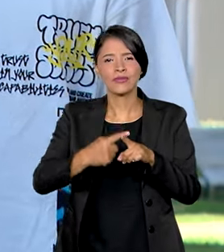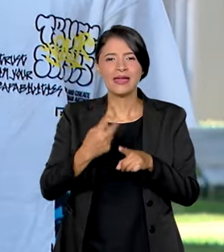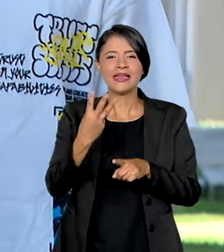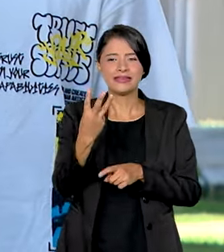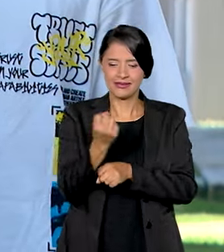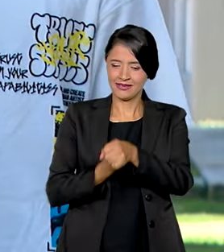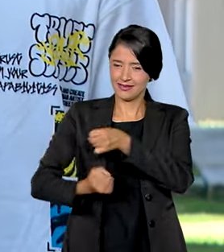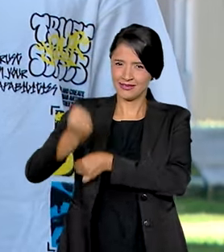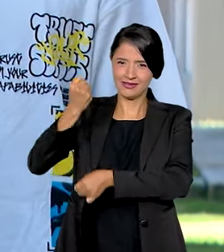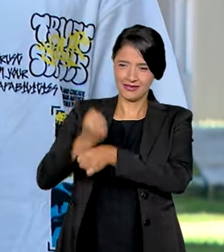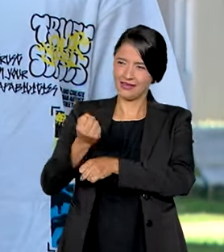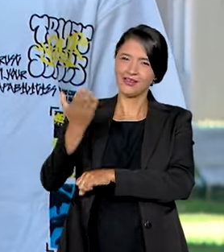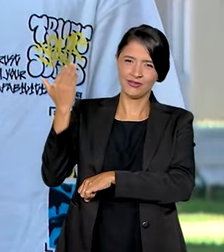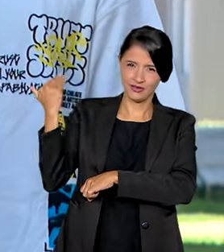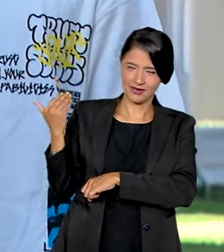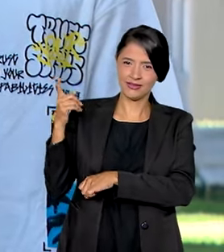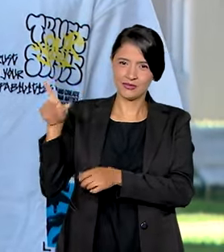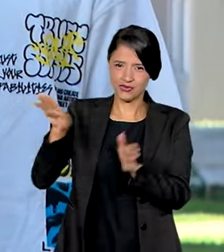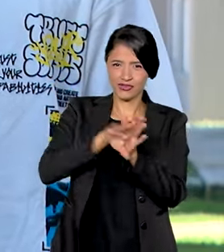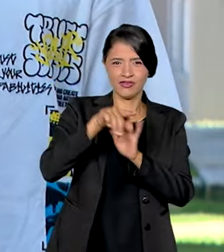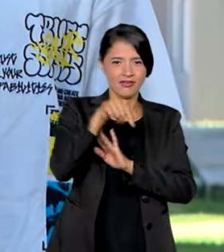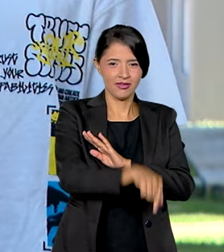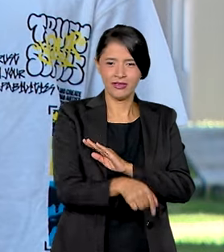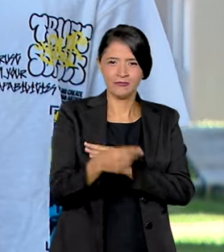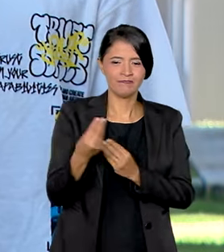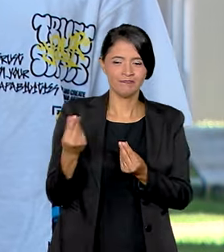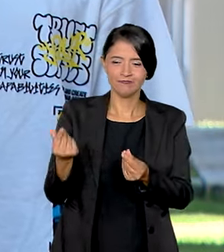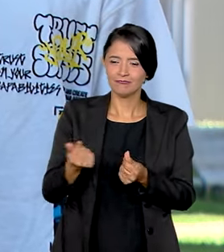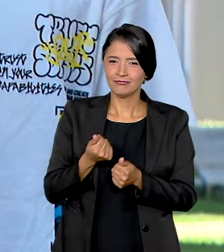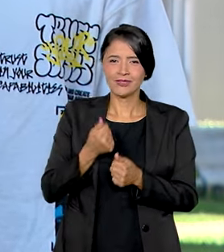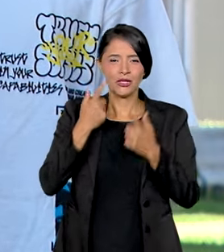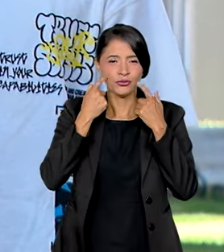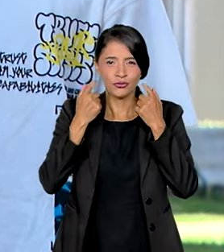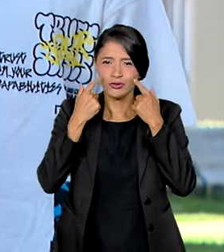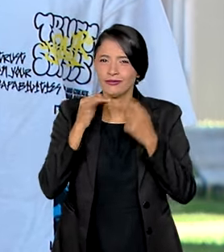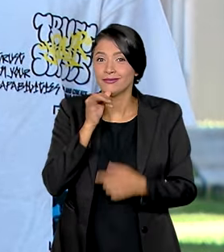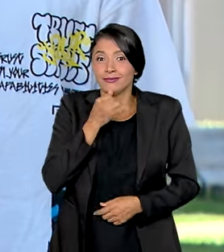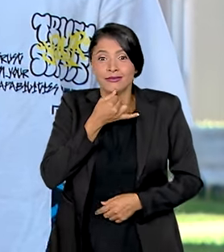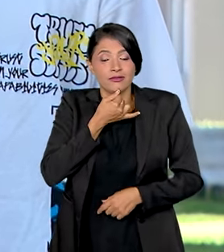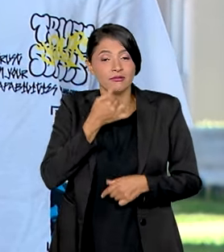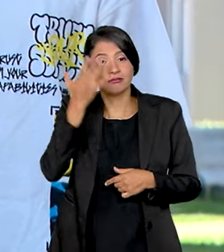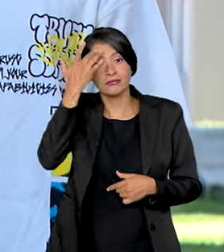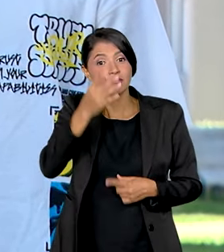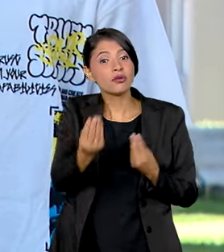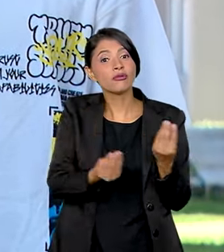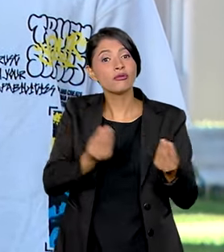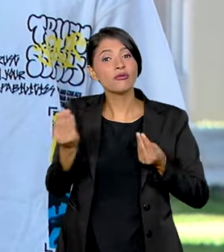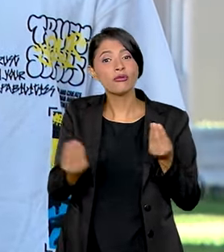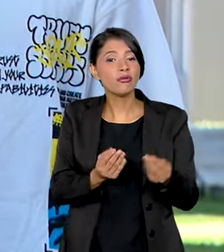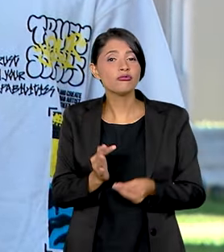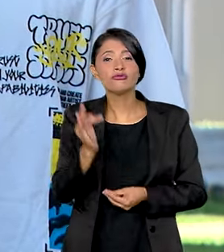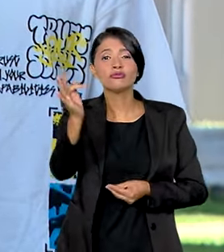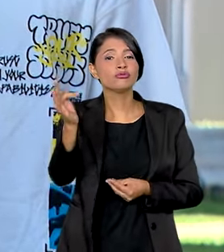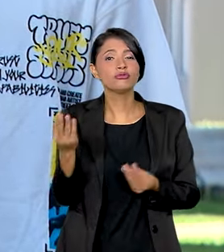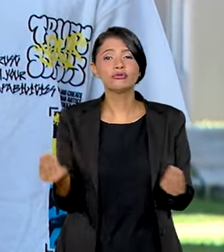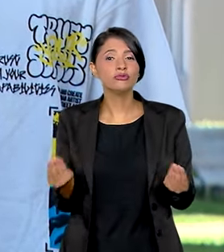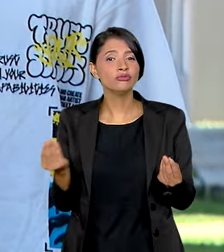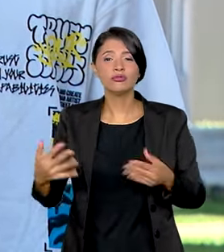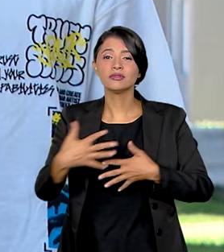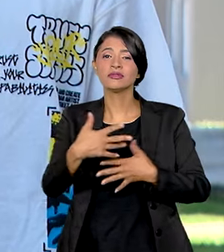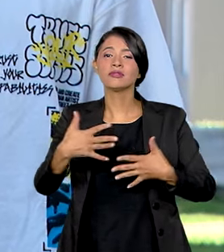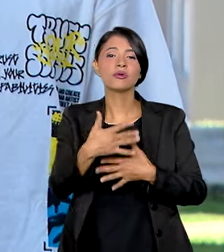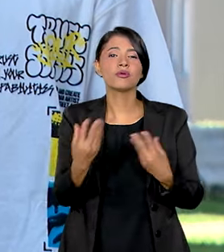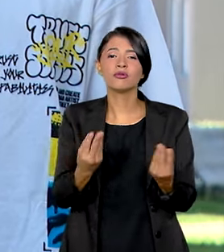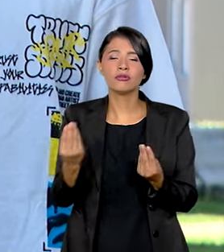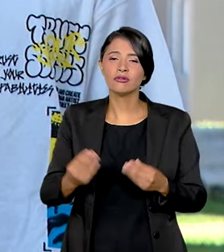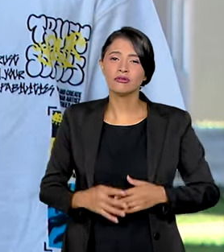porque há 3 anos atrás, quando eu cheguei nessa cidade, a gente chegou fragilizado, eu chorava de tristeza, sem saber como que ia ser a